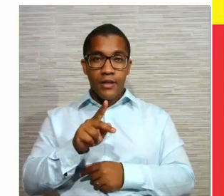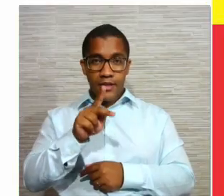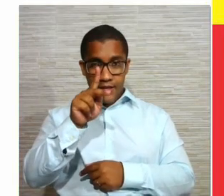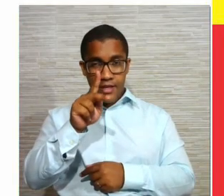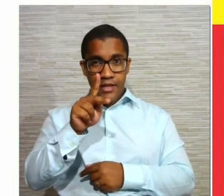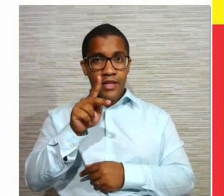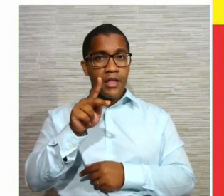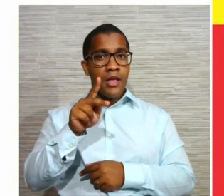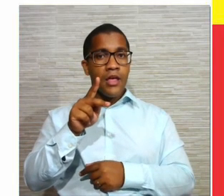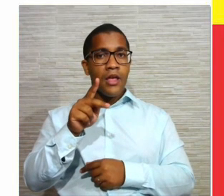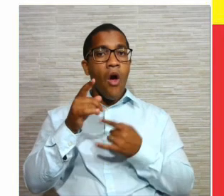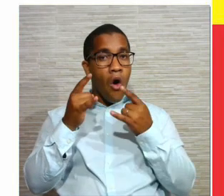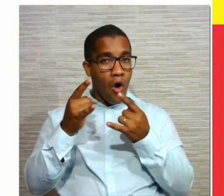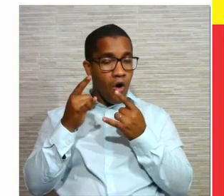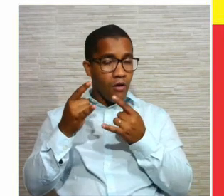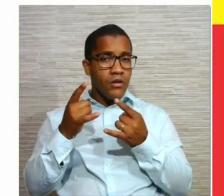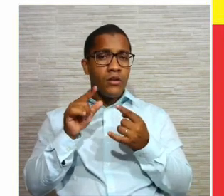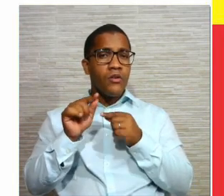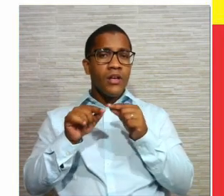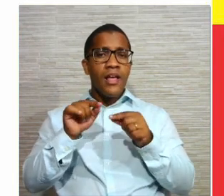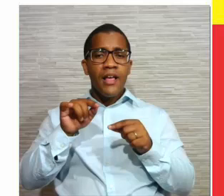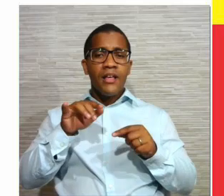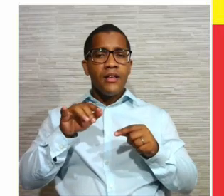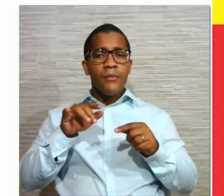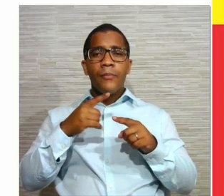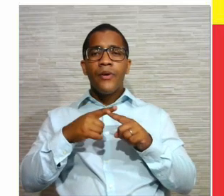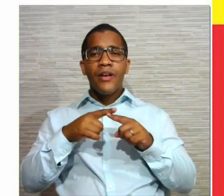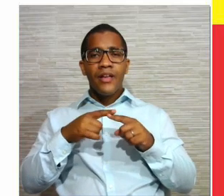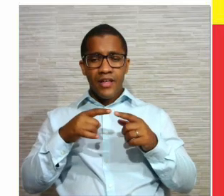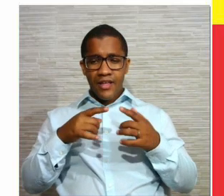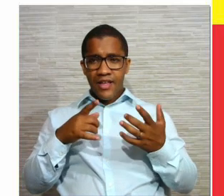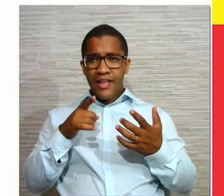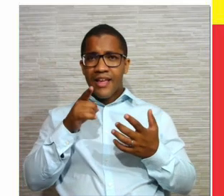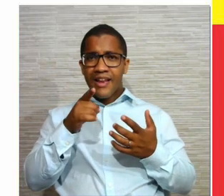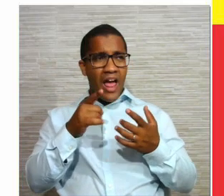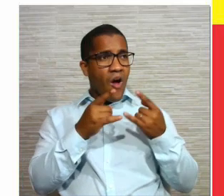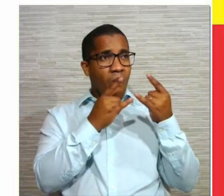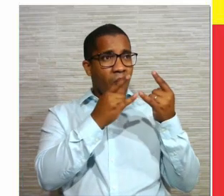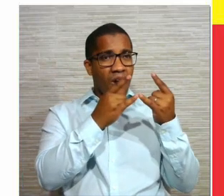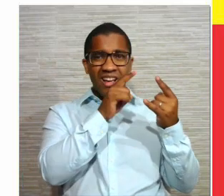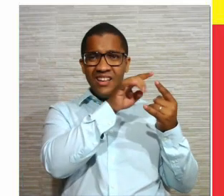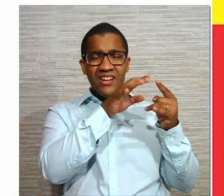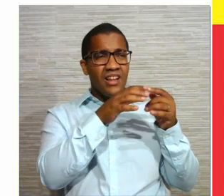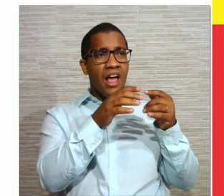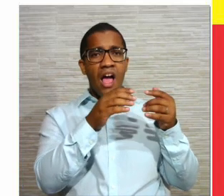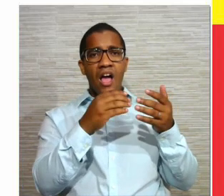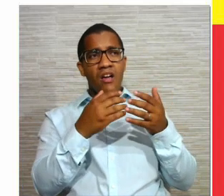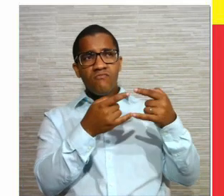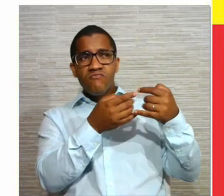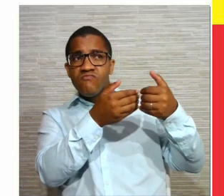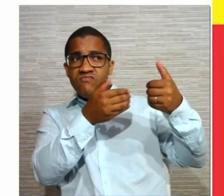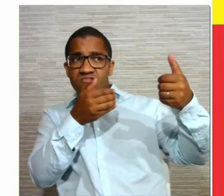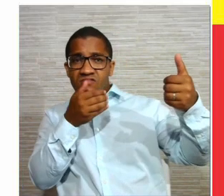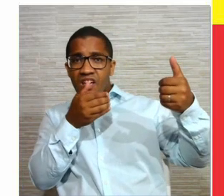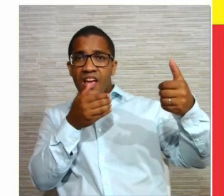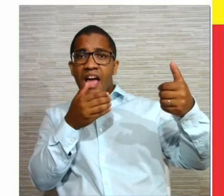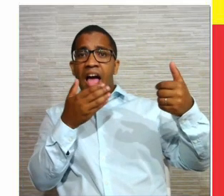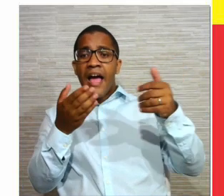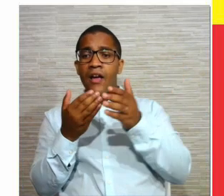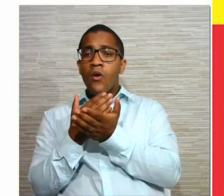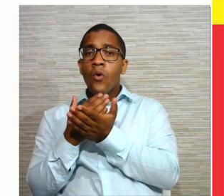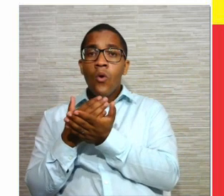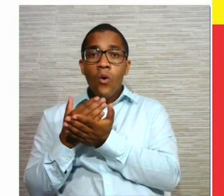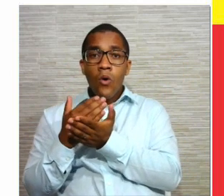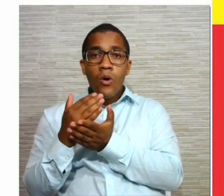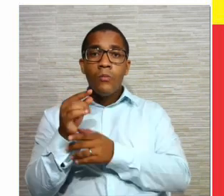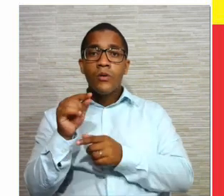né? Que é com a insatisfação e o distanciamento que o rock proporcionou, né, dos grandes artistas com o público,